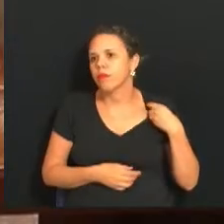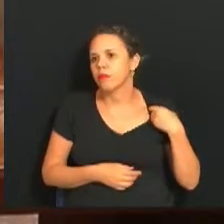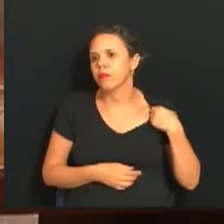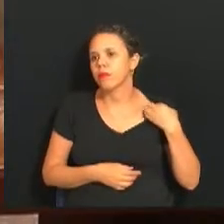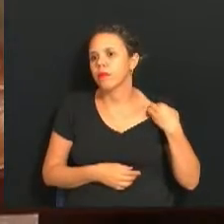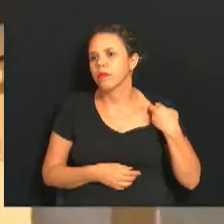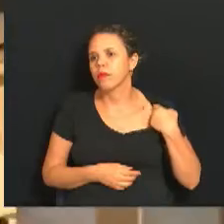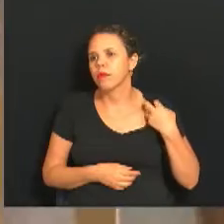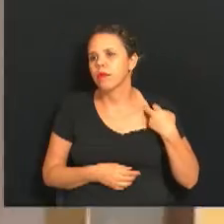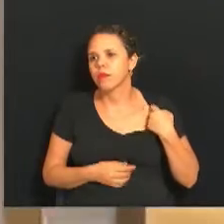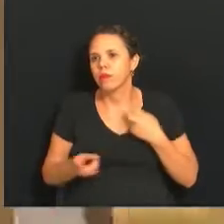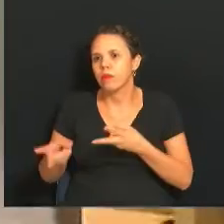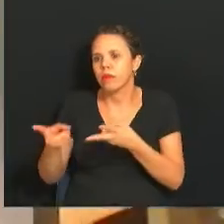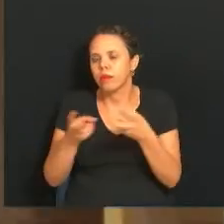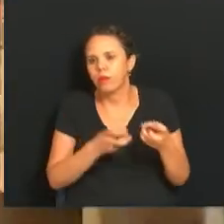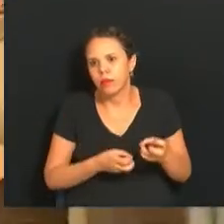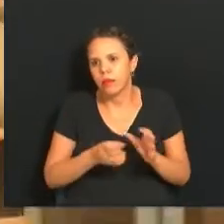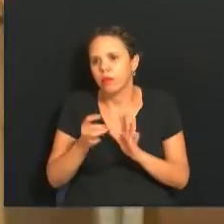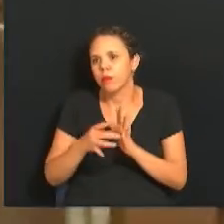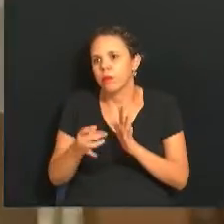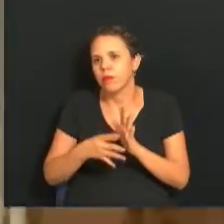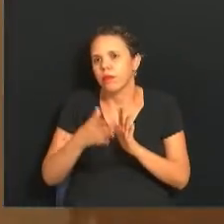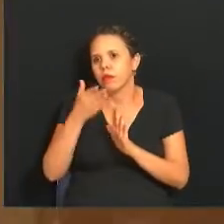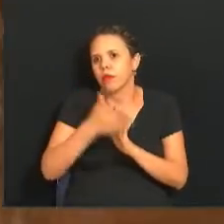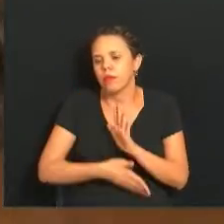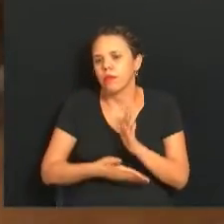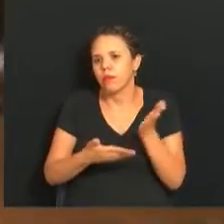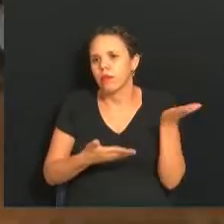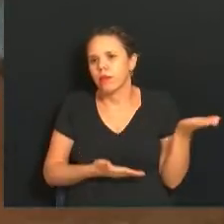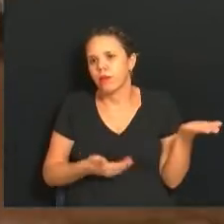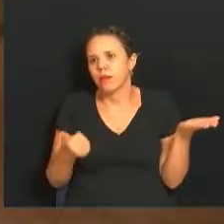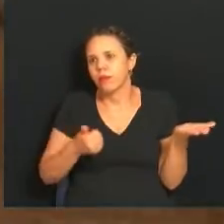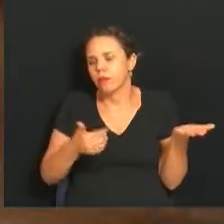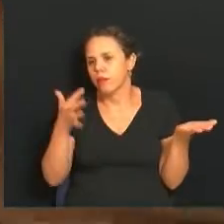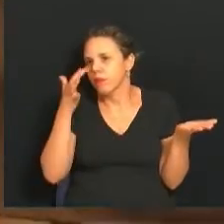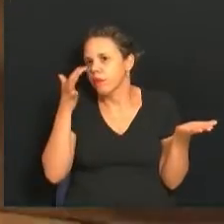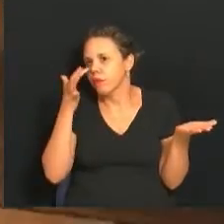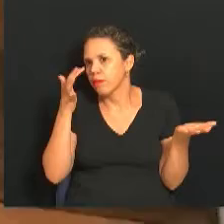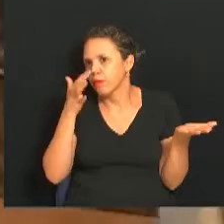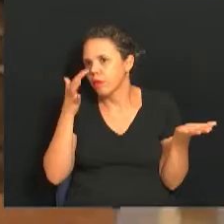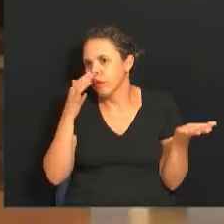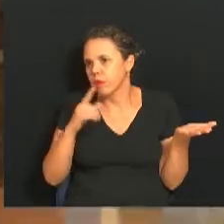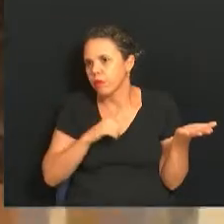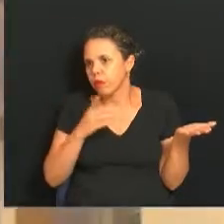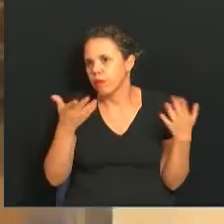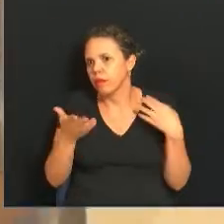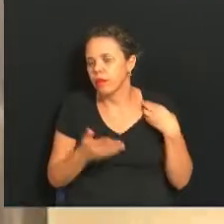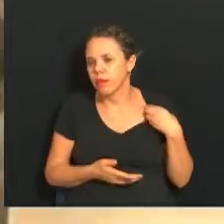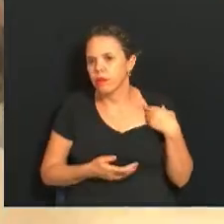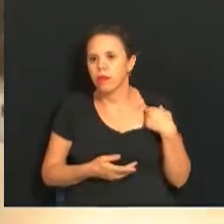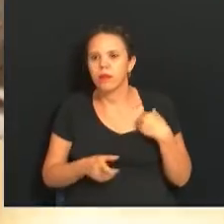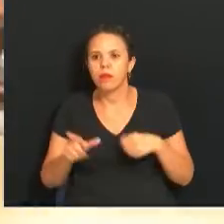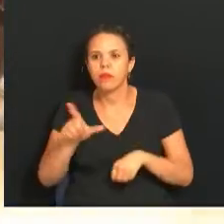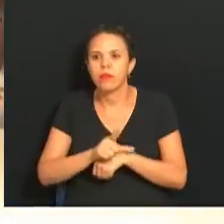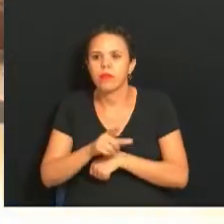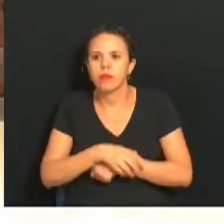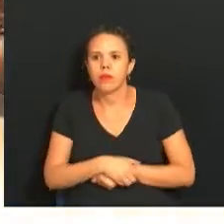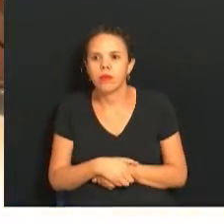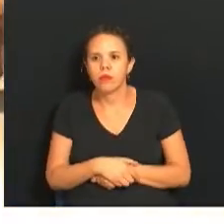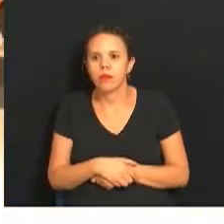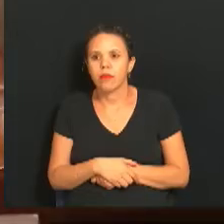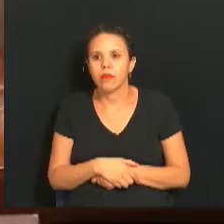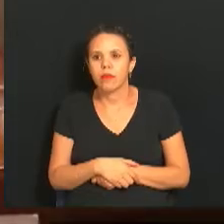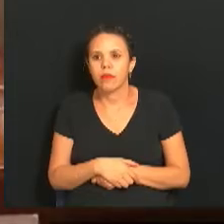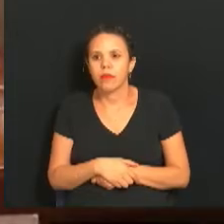percebe que a vitrine, não é? É a primeira impressão que o cliente tem quando passa por uma loja, né? Então, uma vitrine